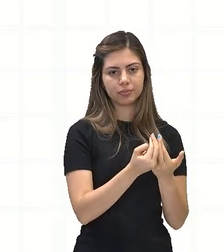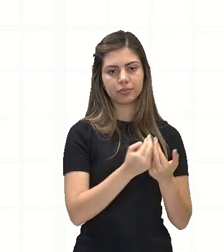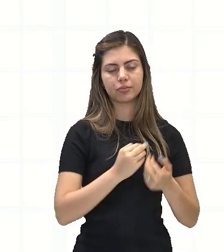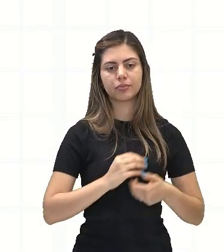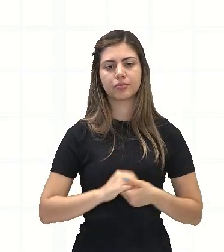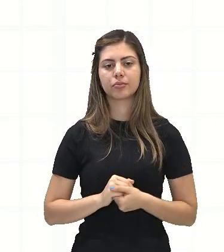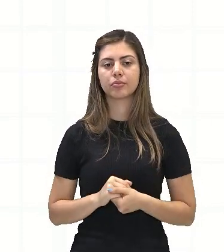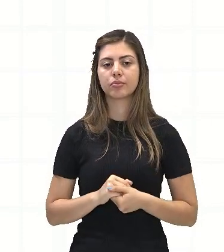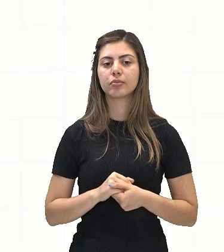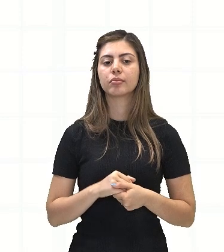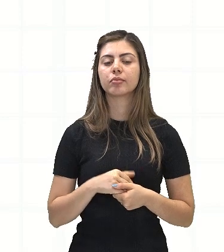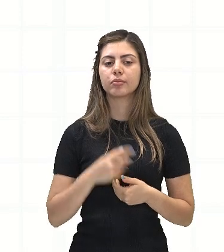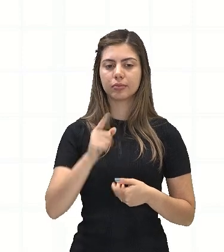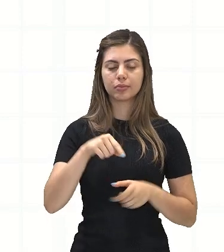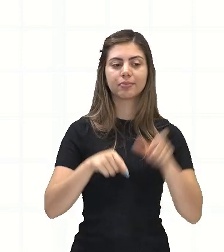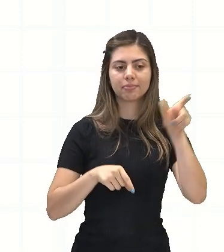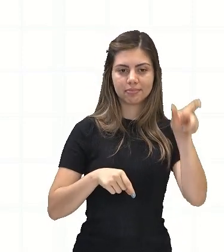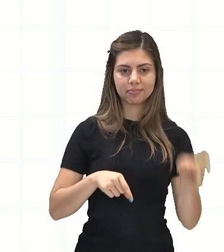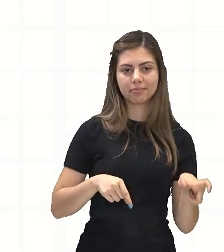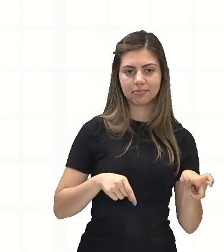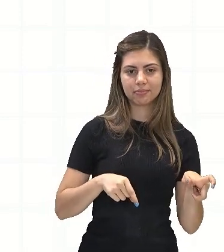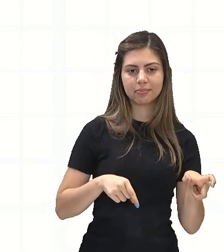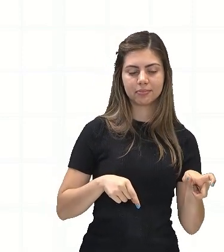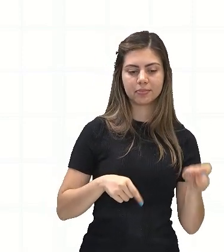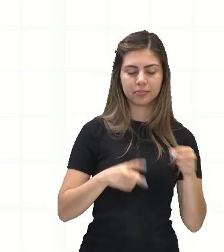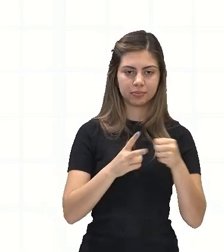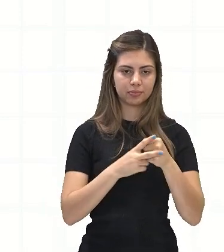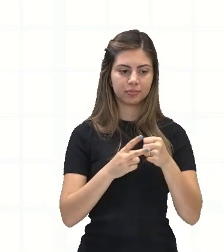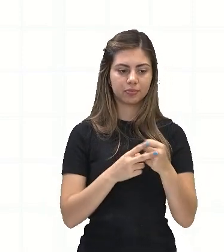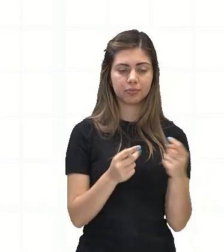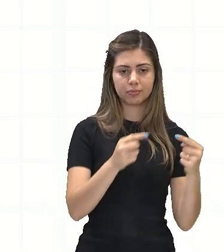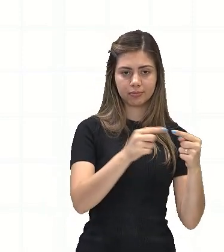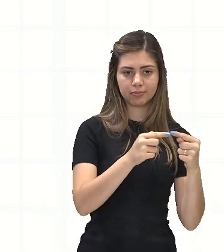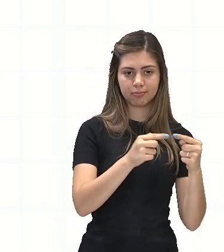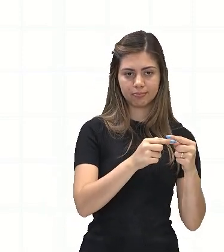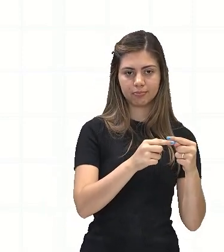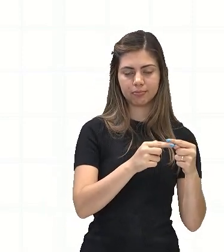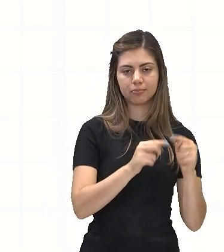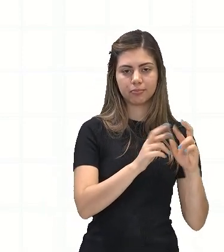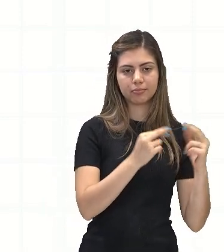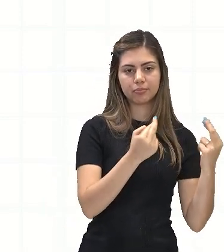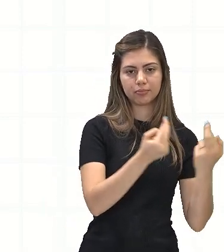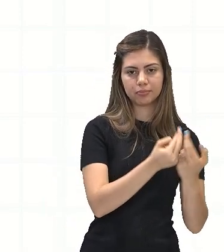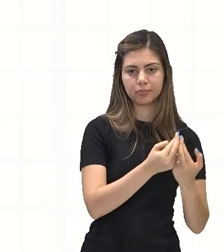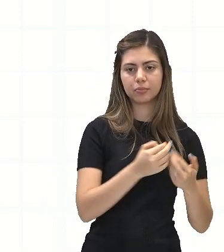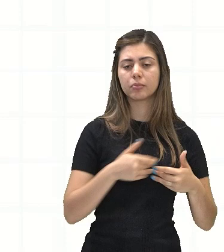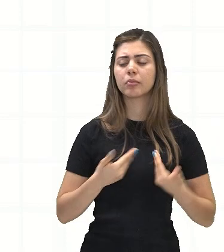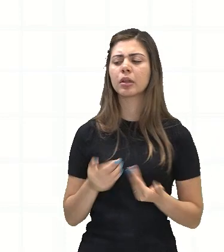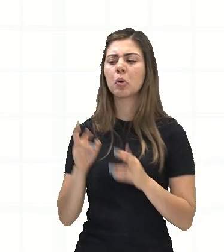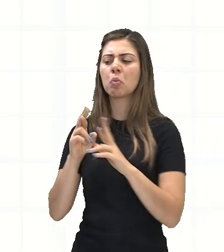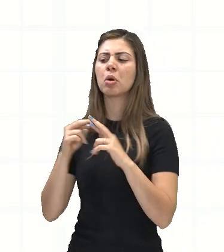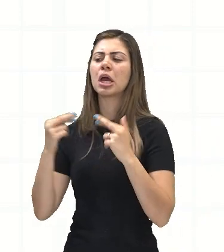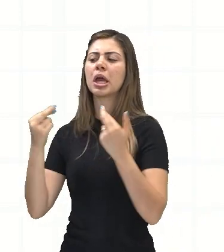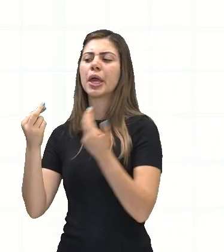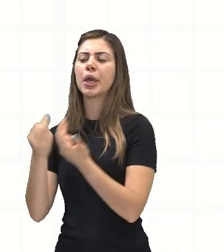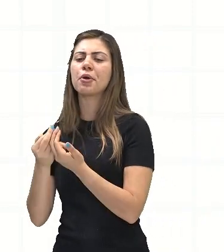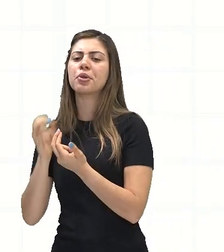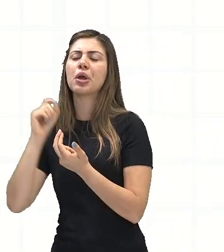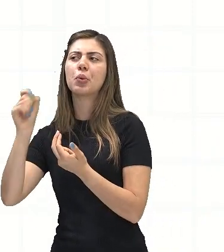o sujeito do primeiro verbo, conferência. E quem reunirá os líderes da